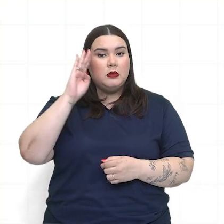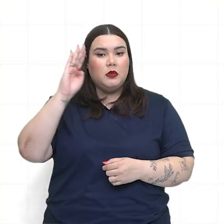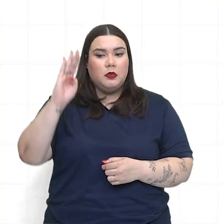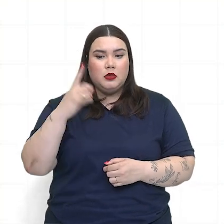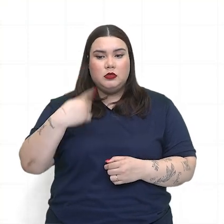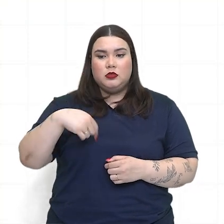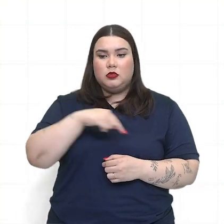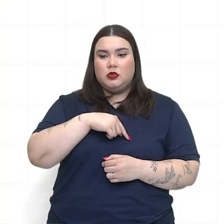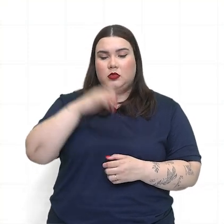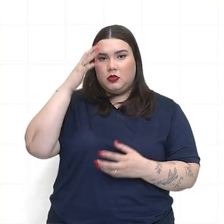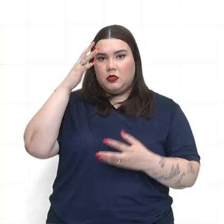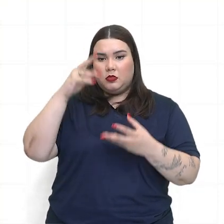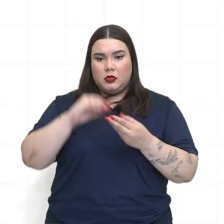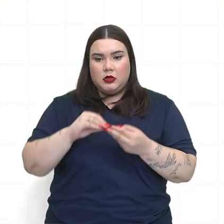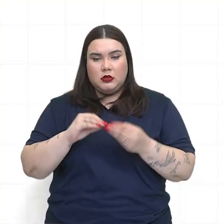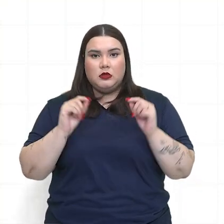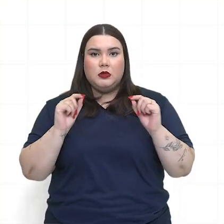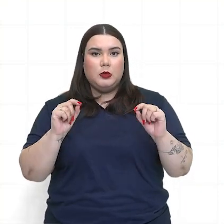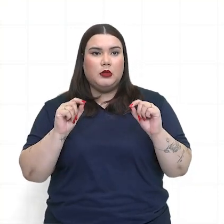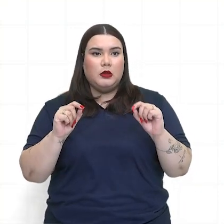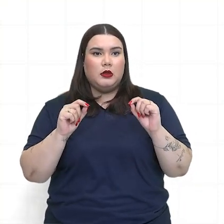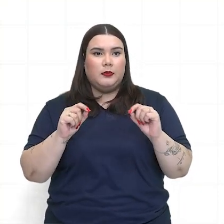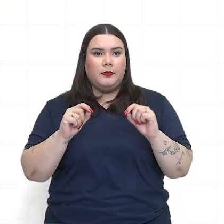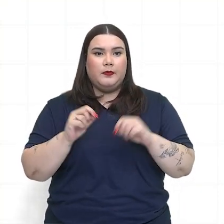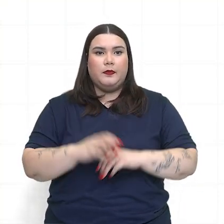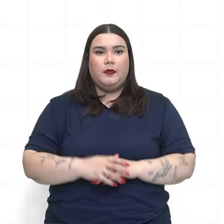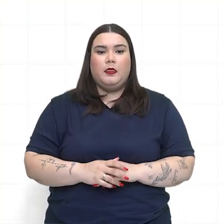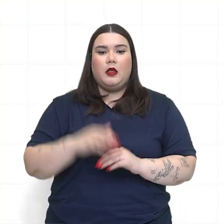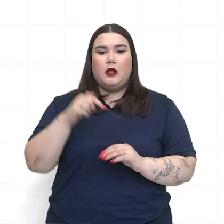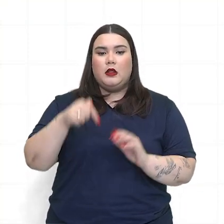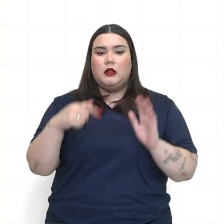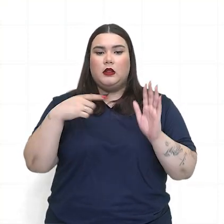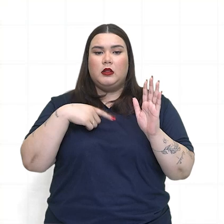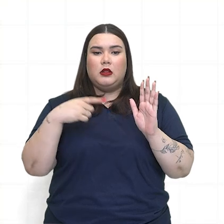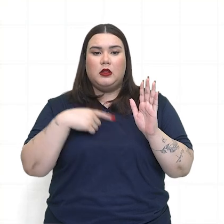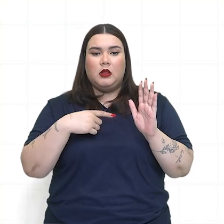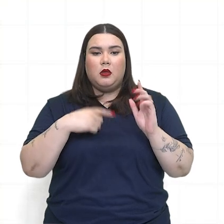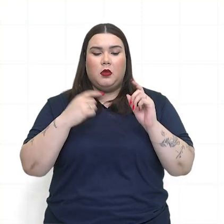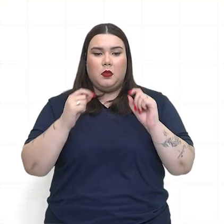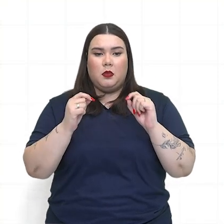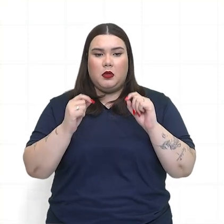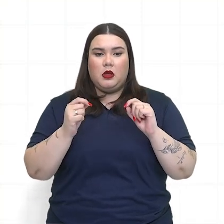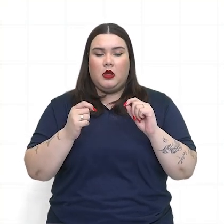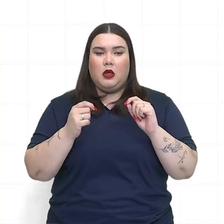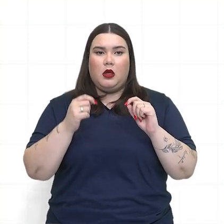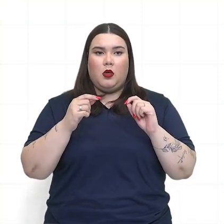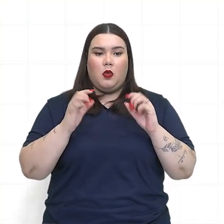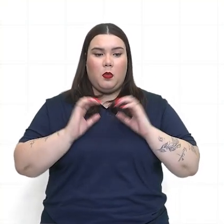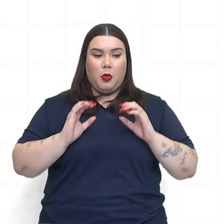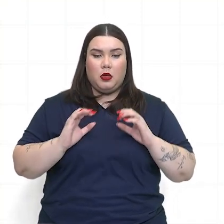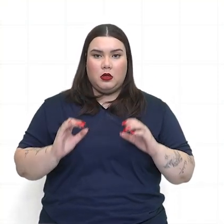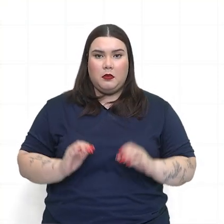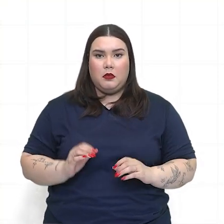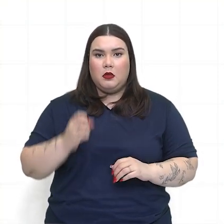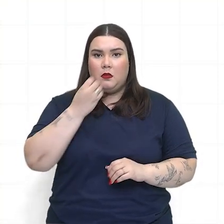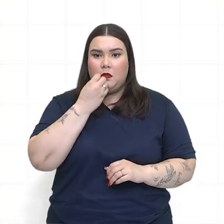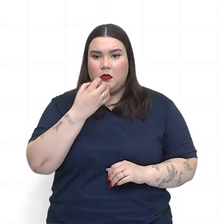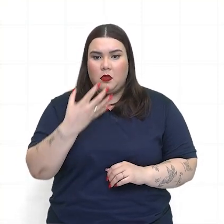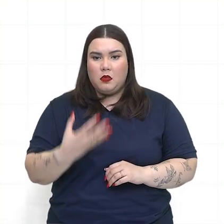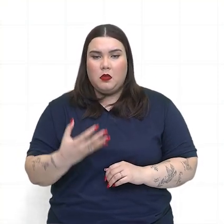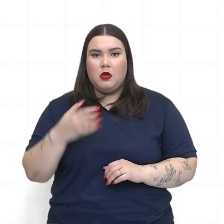tudo, essa questão da orientação moral e ética, ela é pautada para que as pessoas